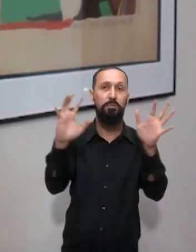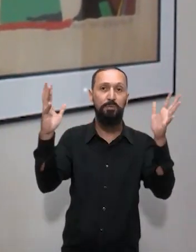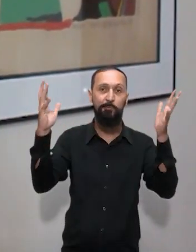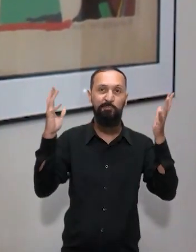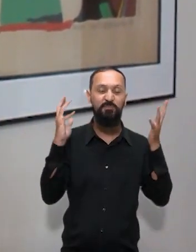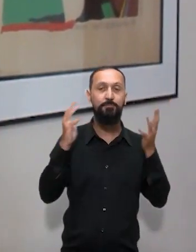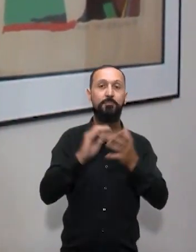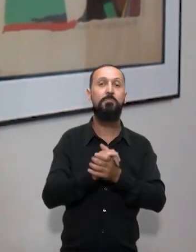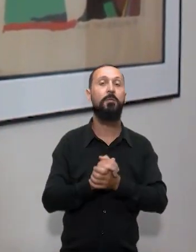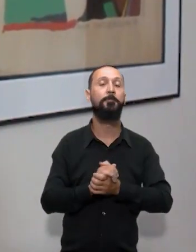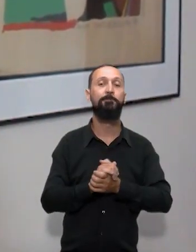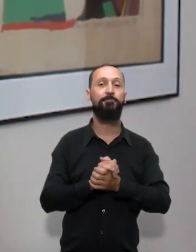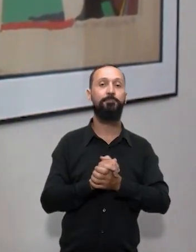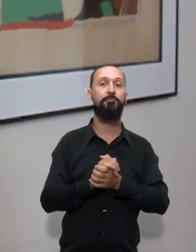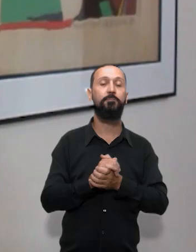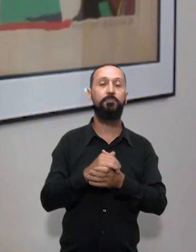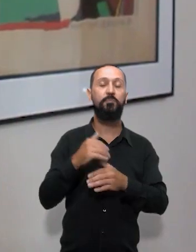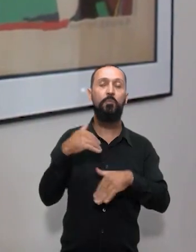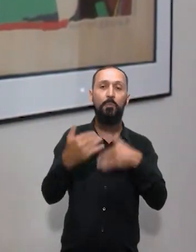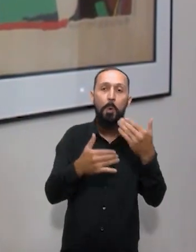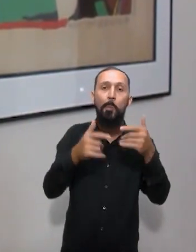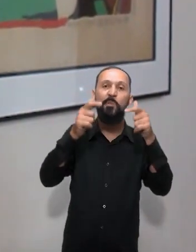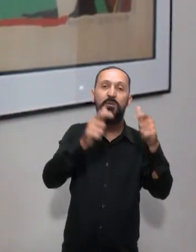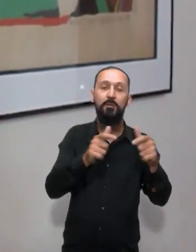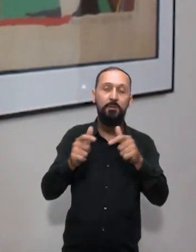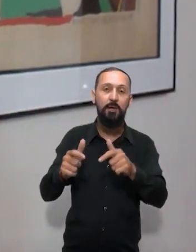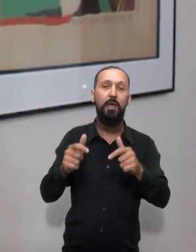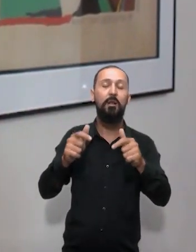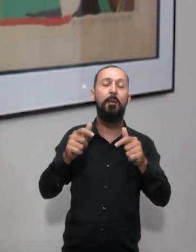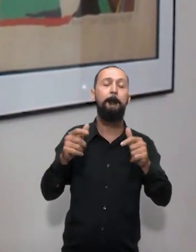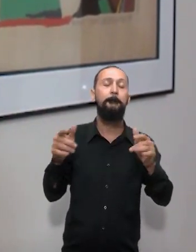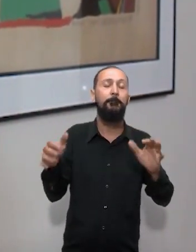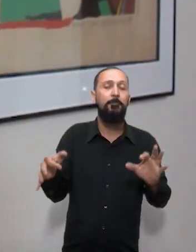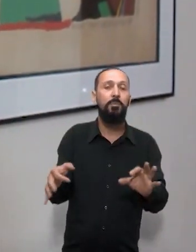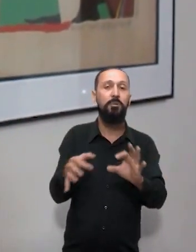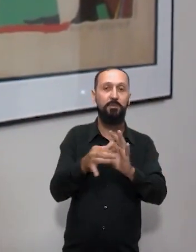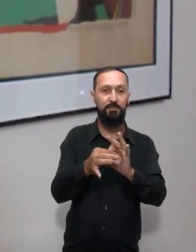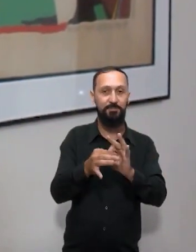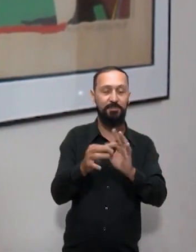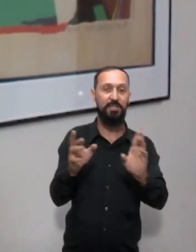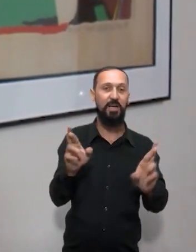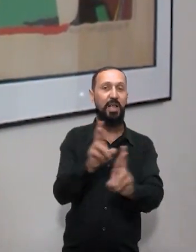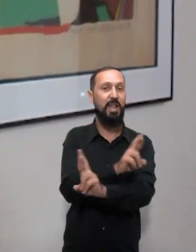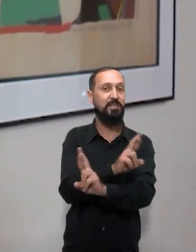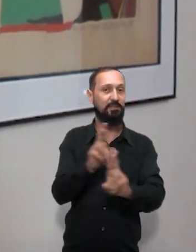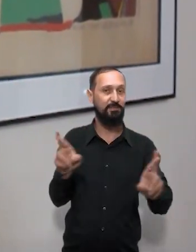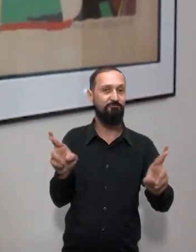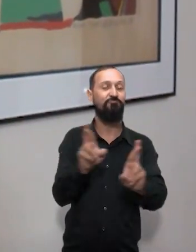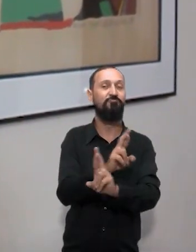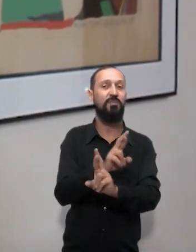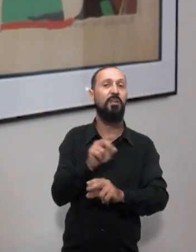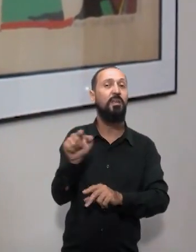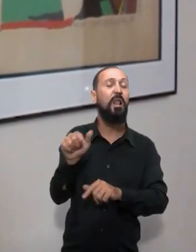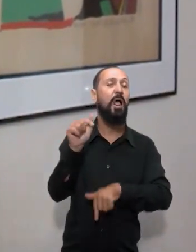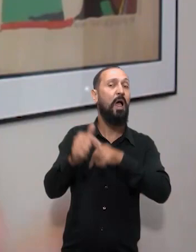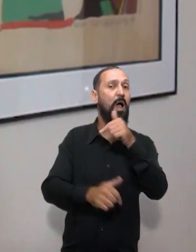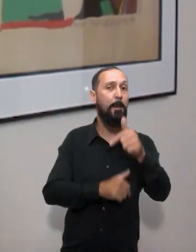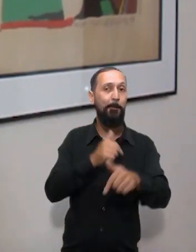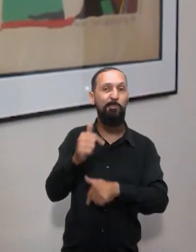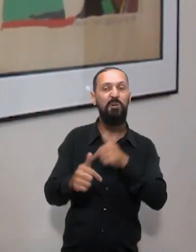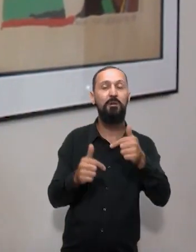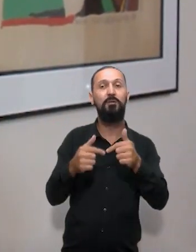meio ambiente, desenvolvimento territorial eram coisas que estavam ligadas, relacionadas. E